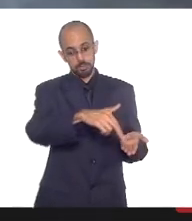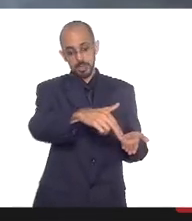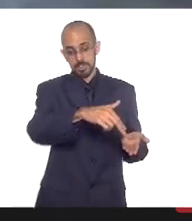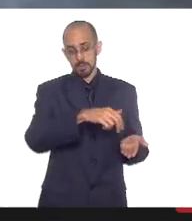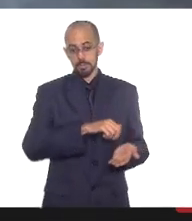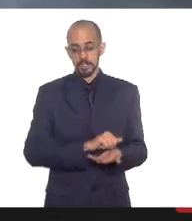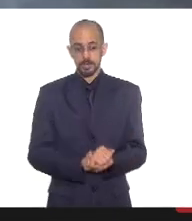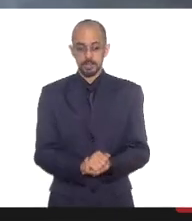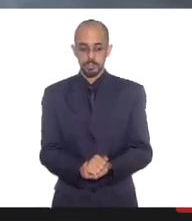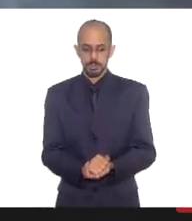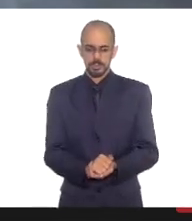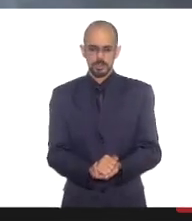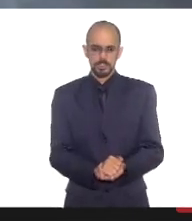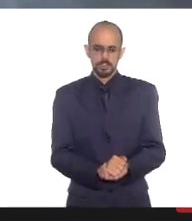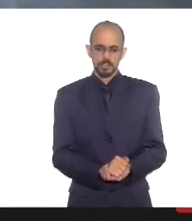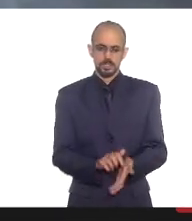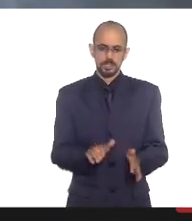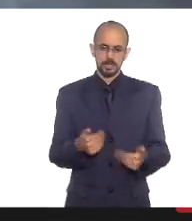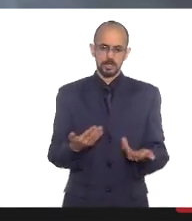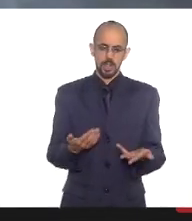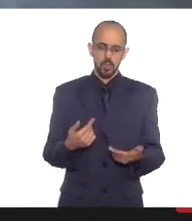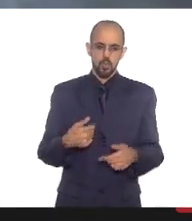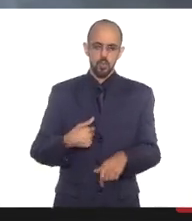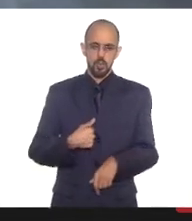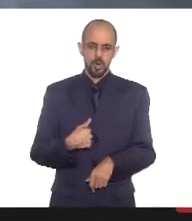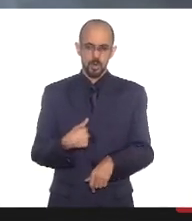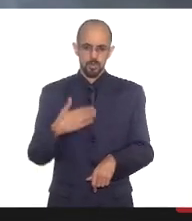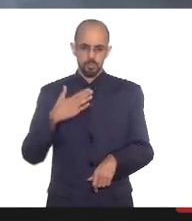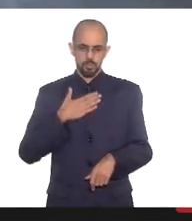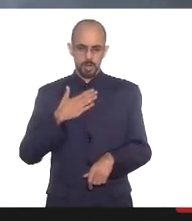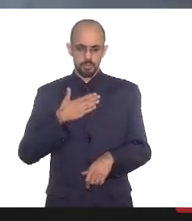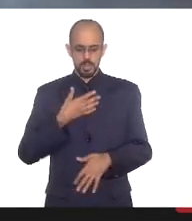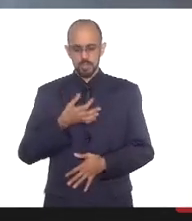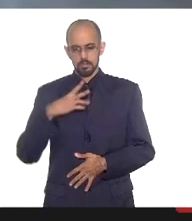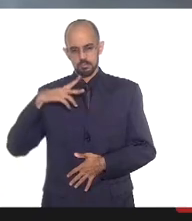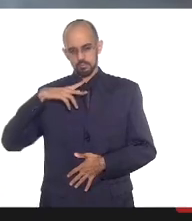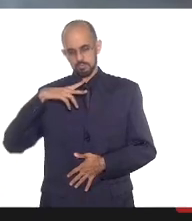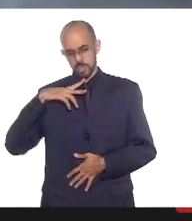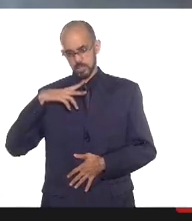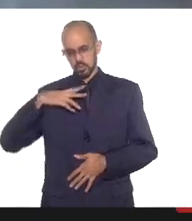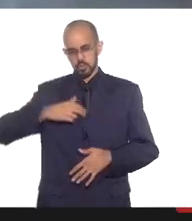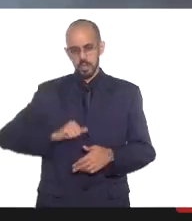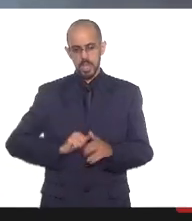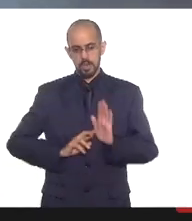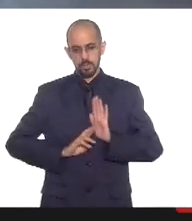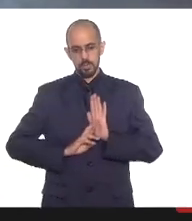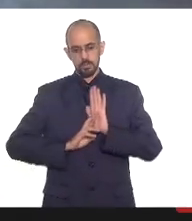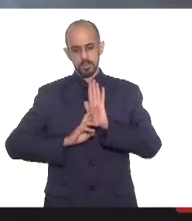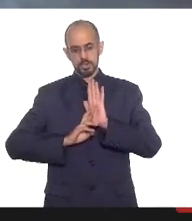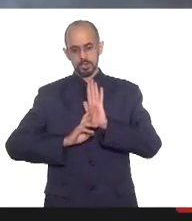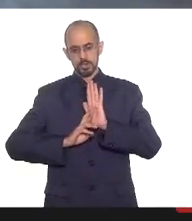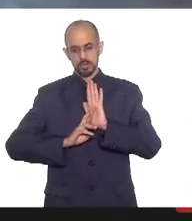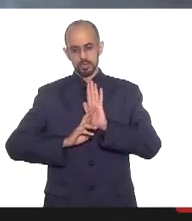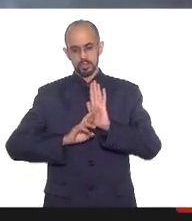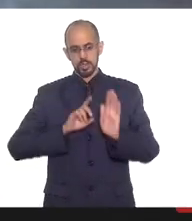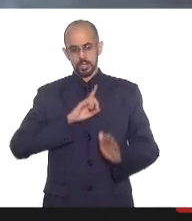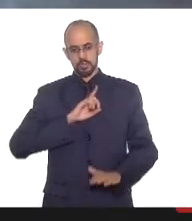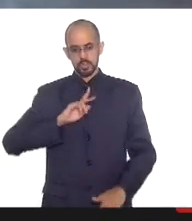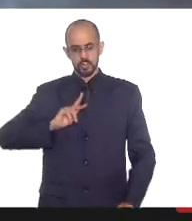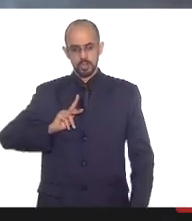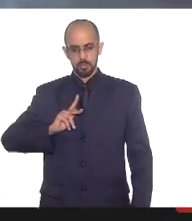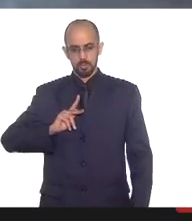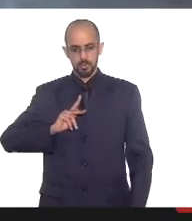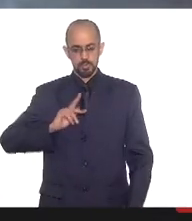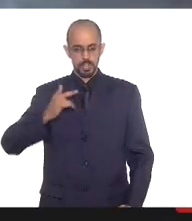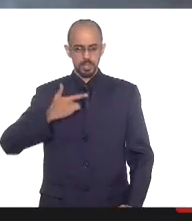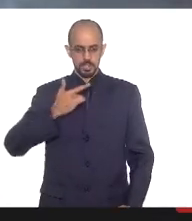nessa Hotel extremamente para mim né pessoalmente como representante defensoria pública na área da saúde é um